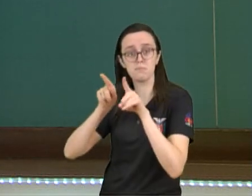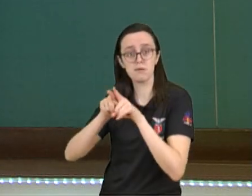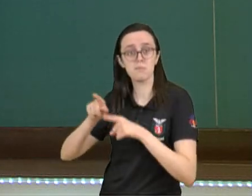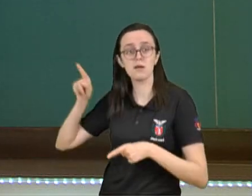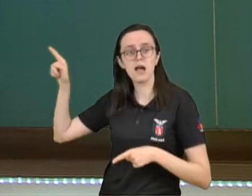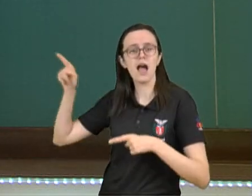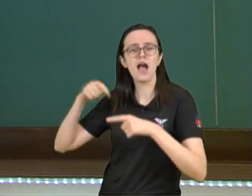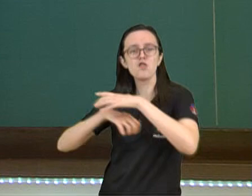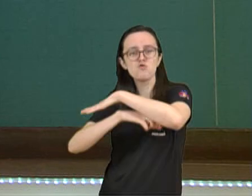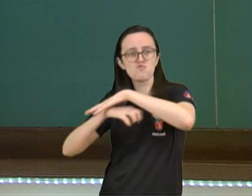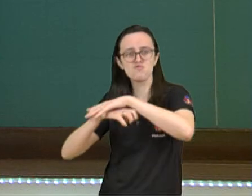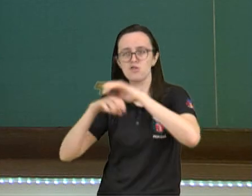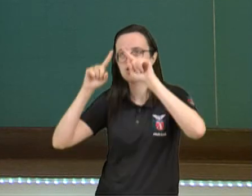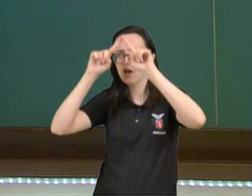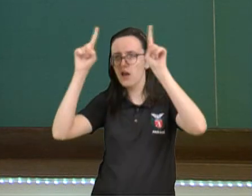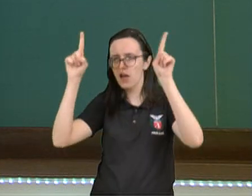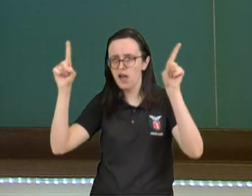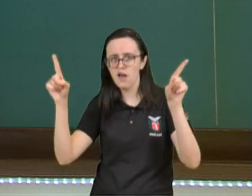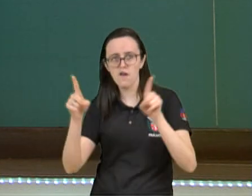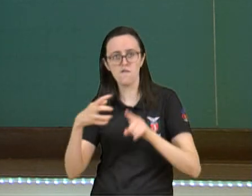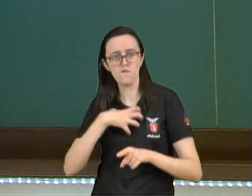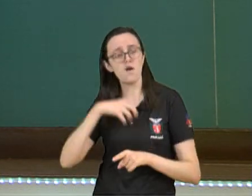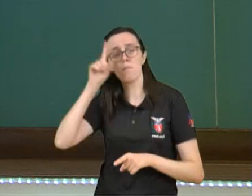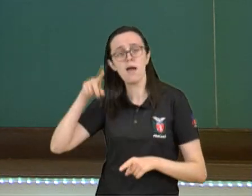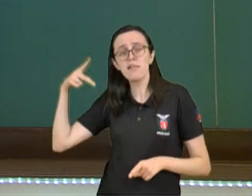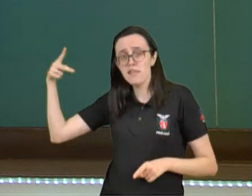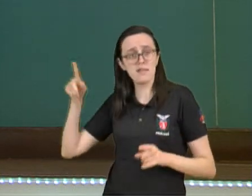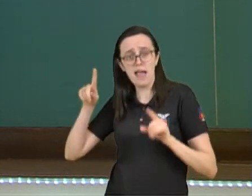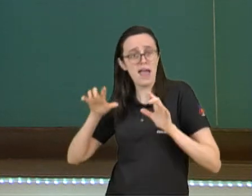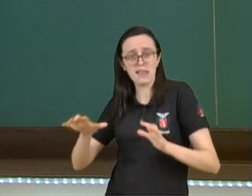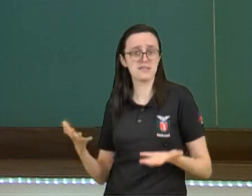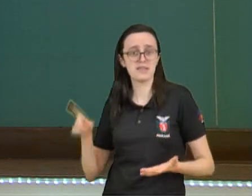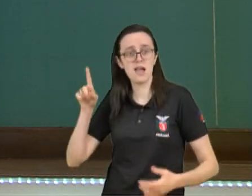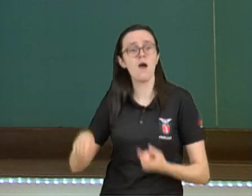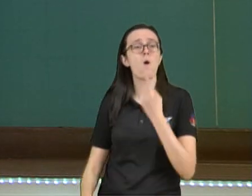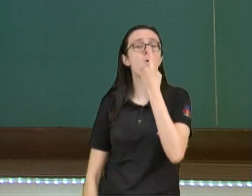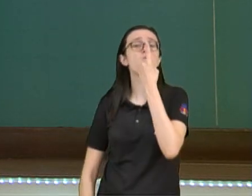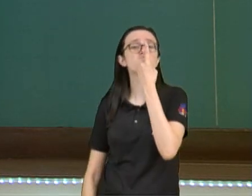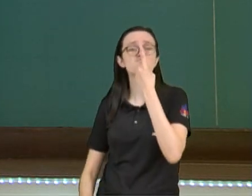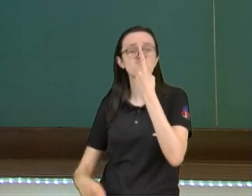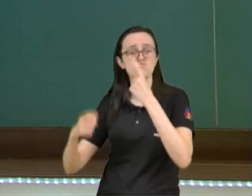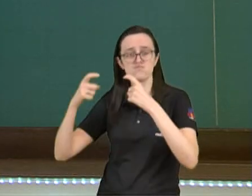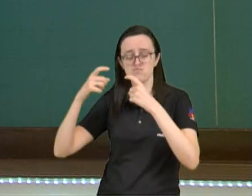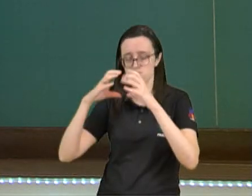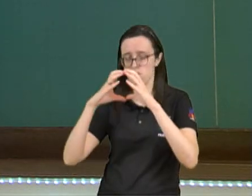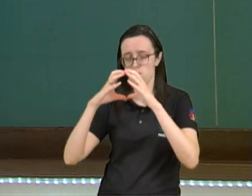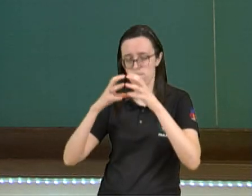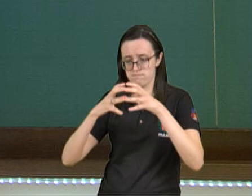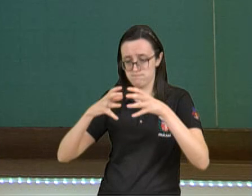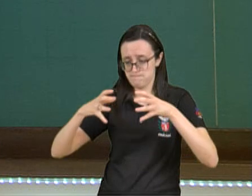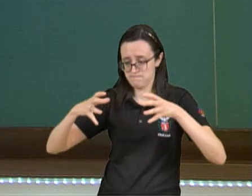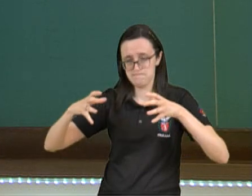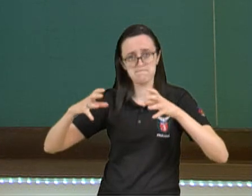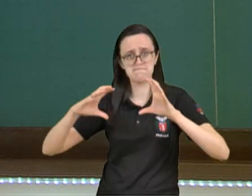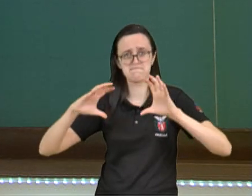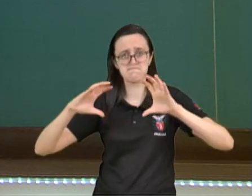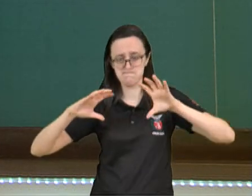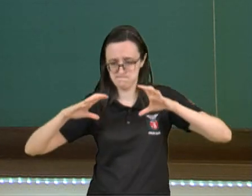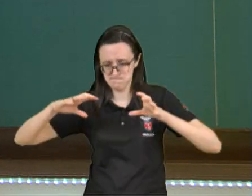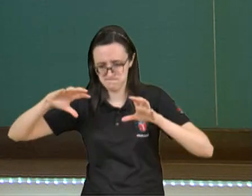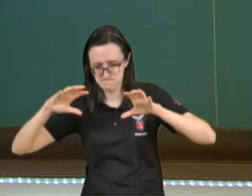essa estrutura é o organismo, é unicelular. Então, isso aqui é a célula, a